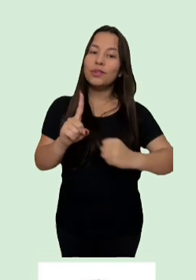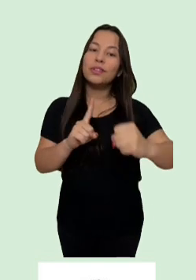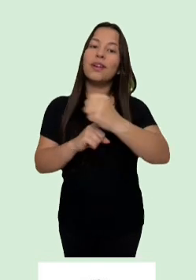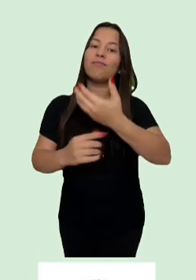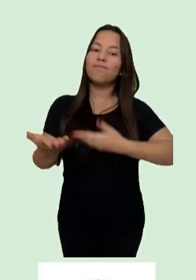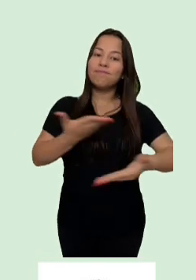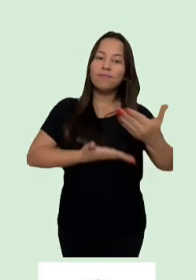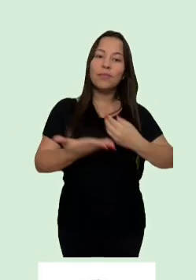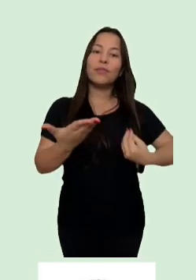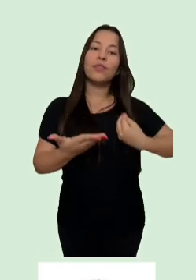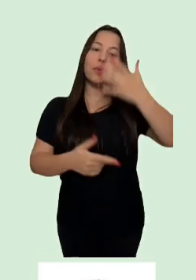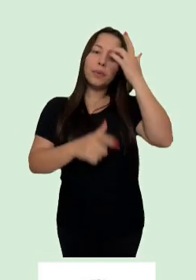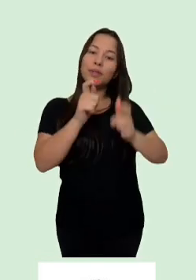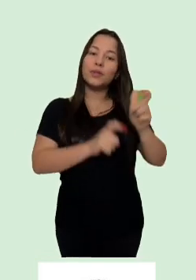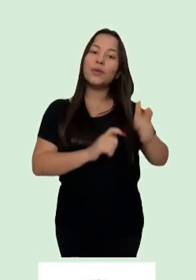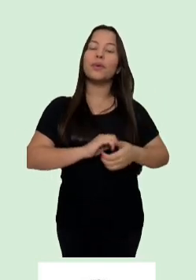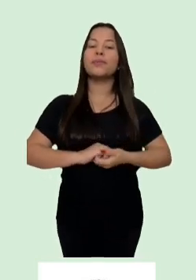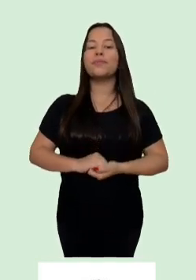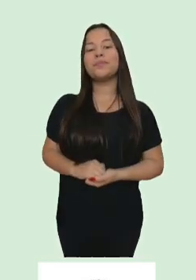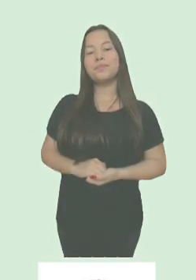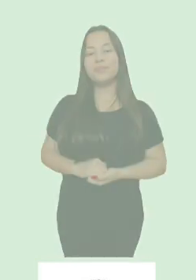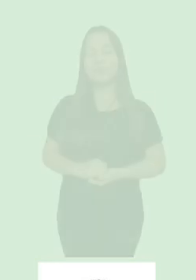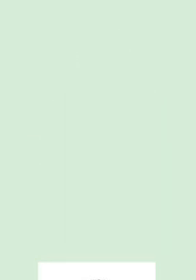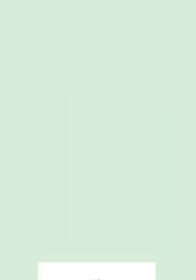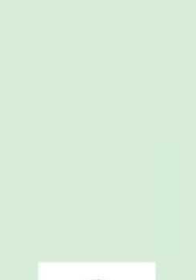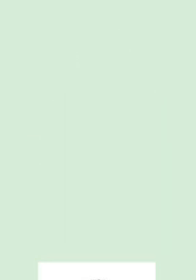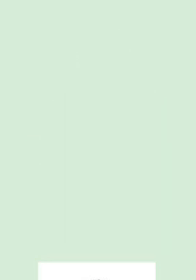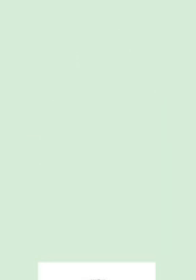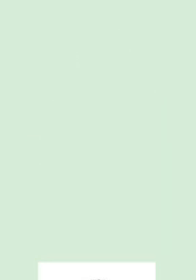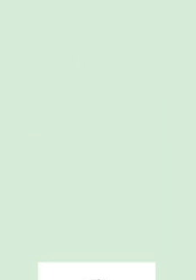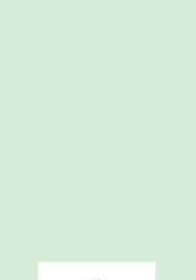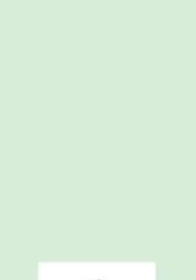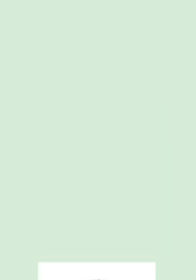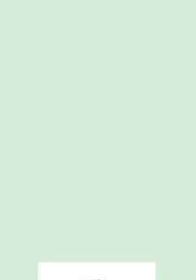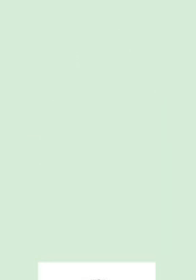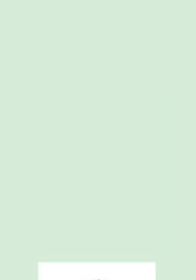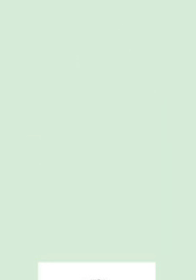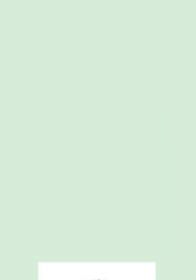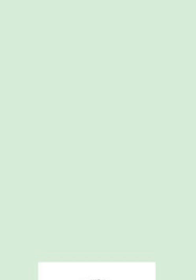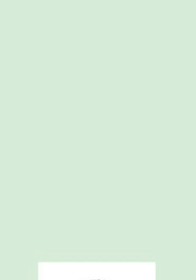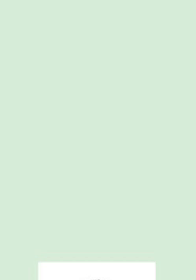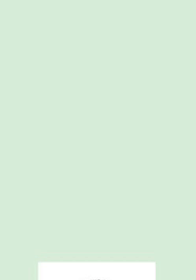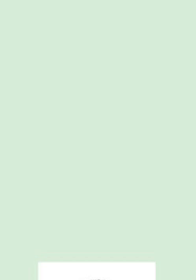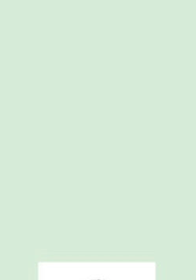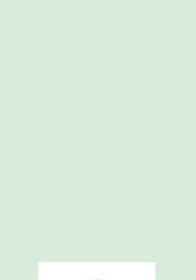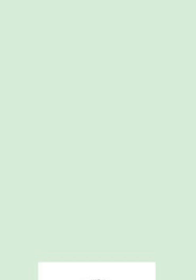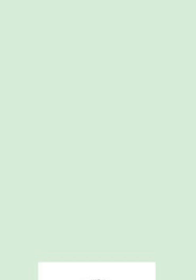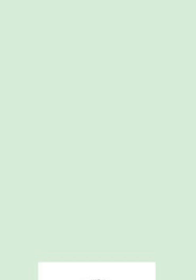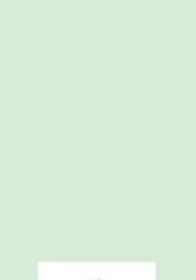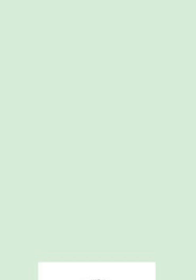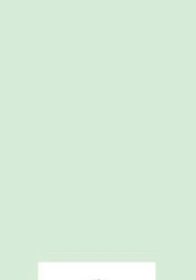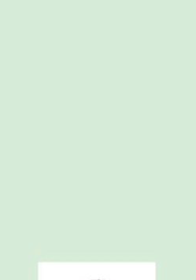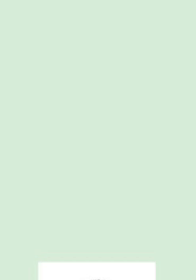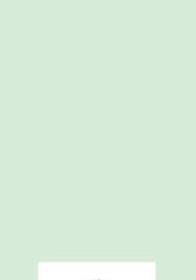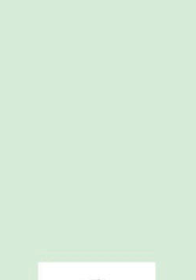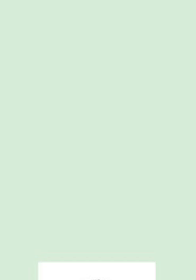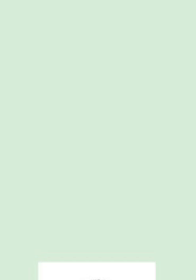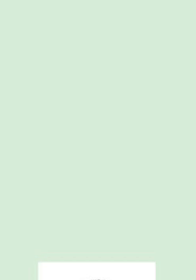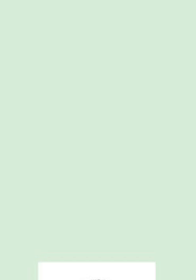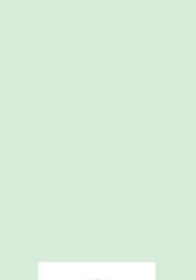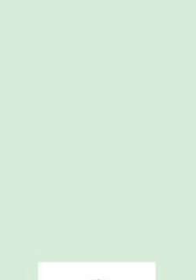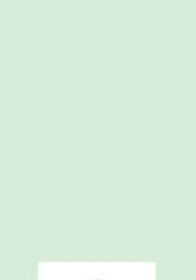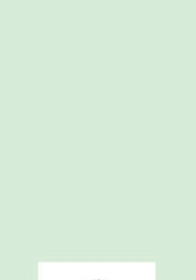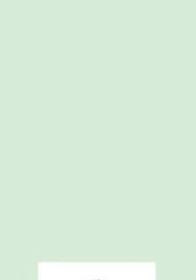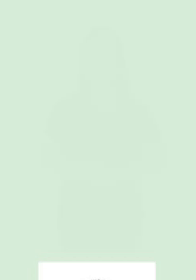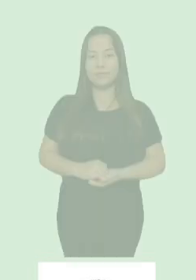de conviver com outras pessoas. Júlio Verde. Campanha de prevenção e conscientização do câncer de cabeça